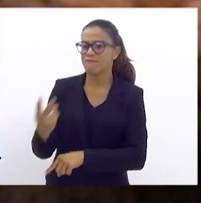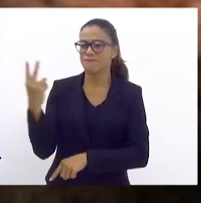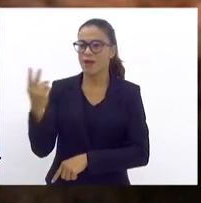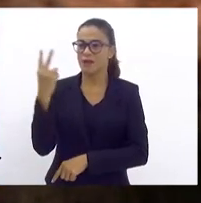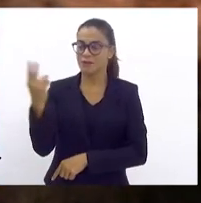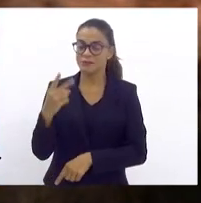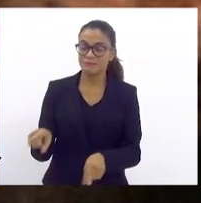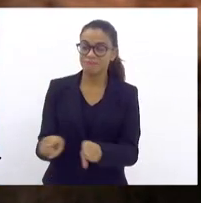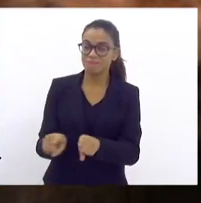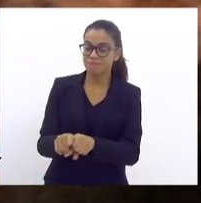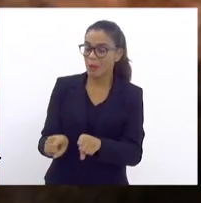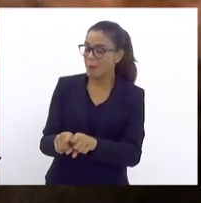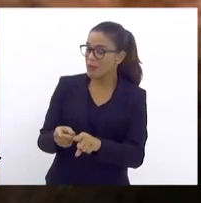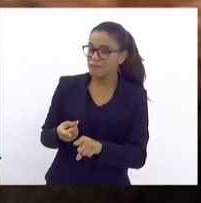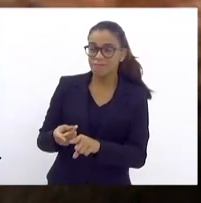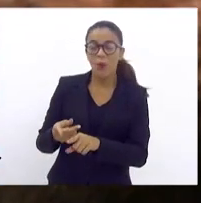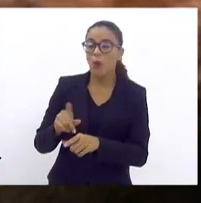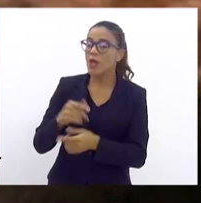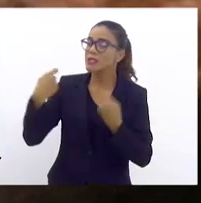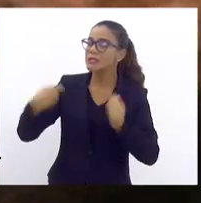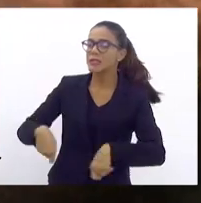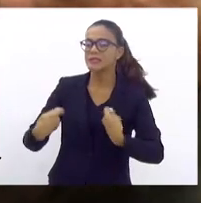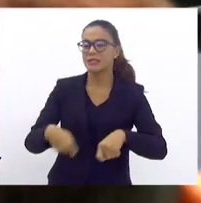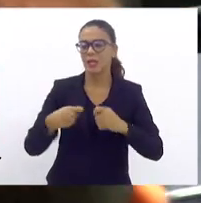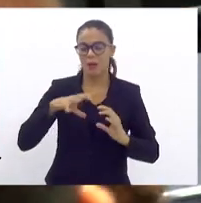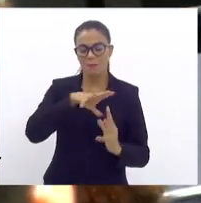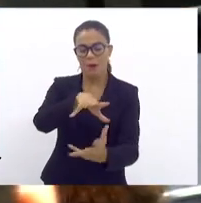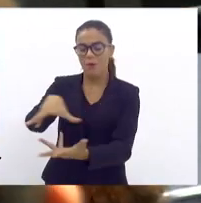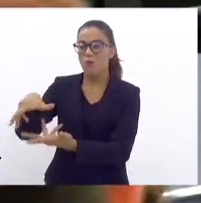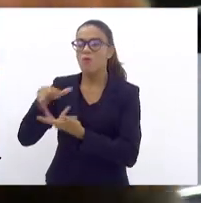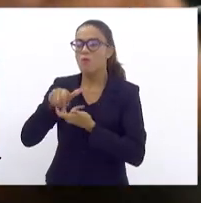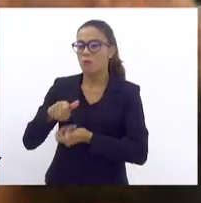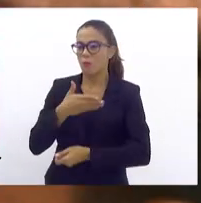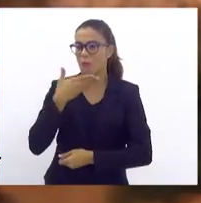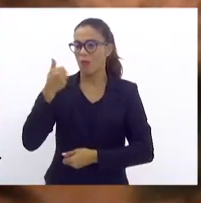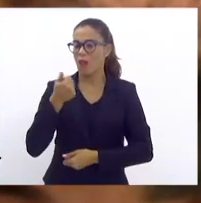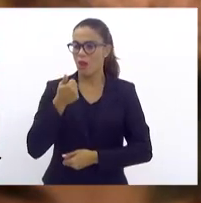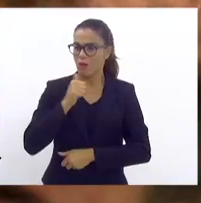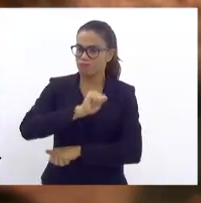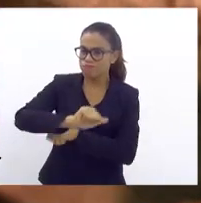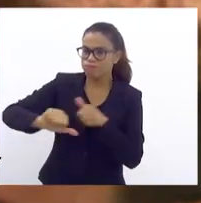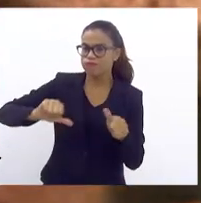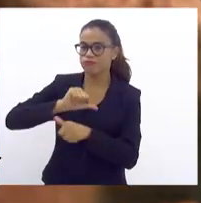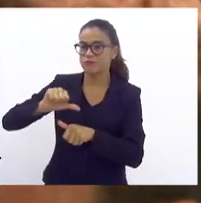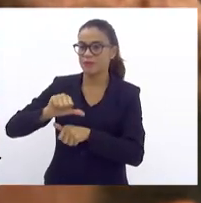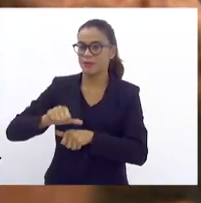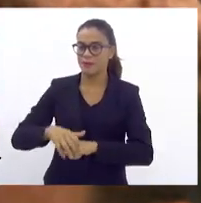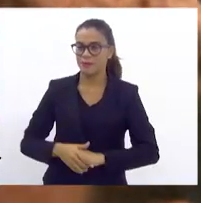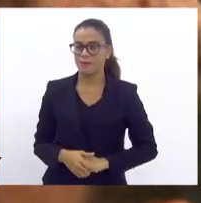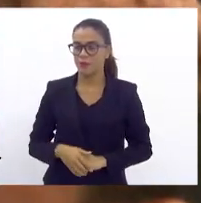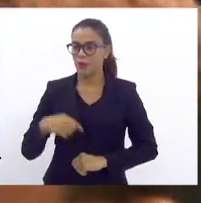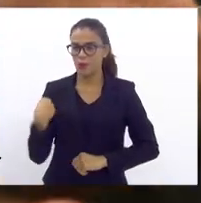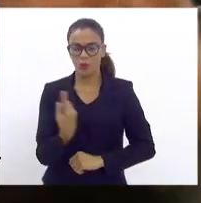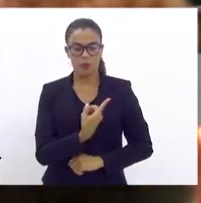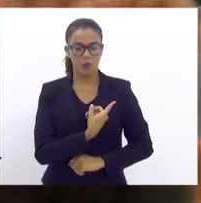definitivamente necessária para que o mundo seja melhor nós não